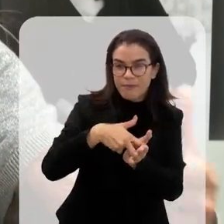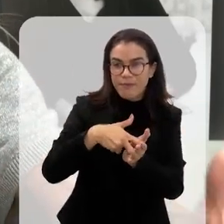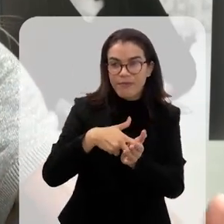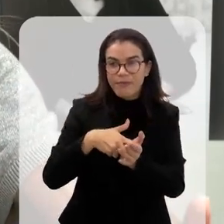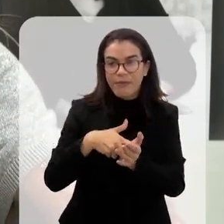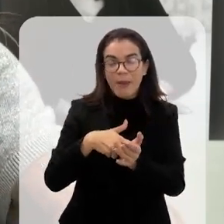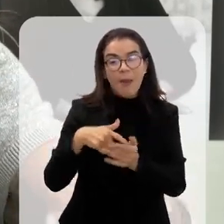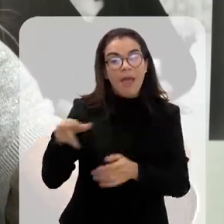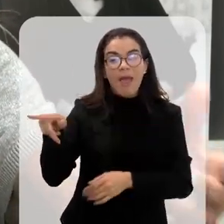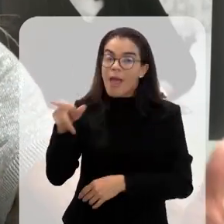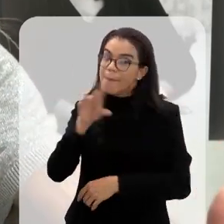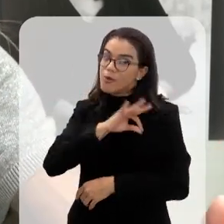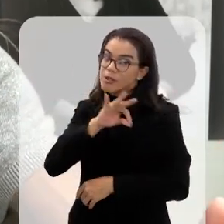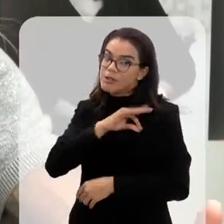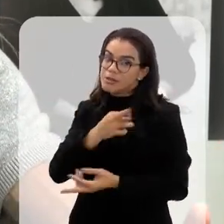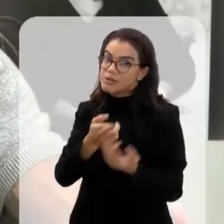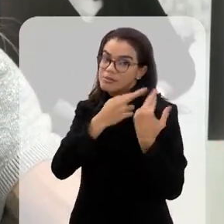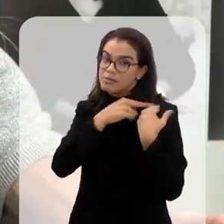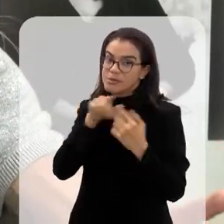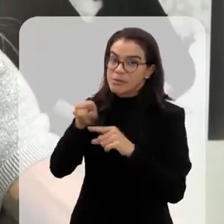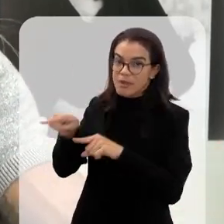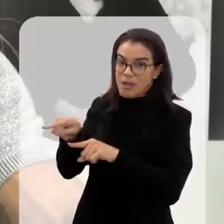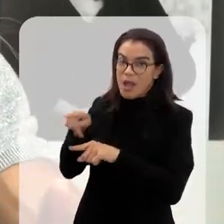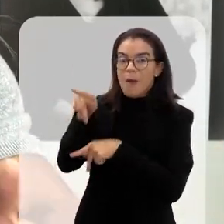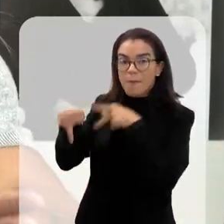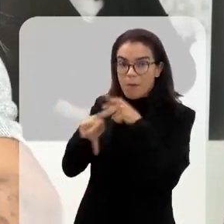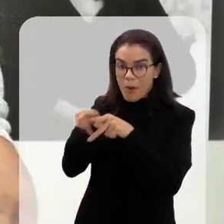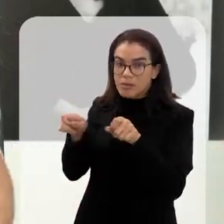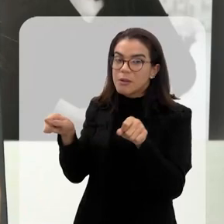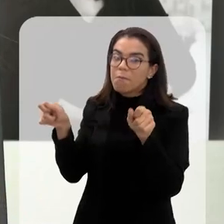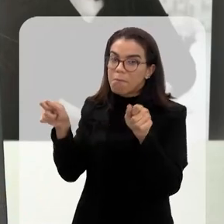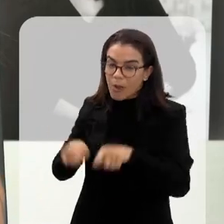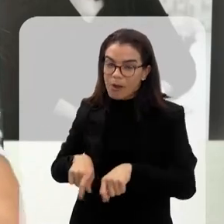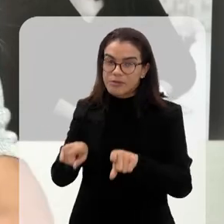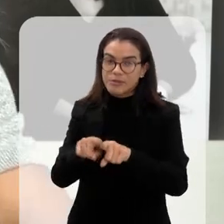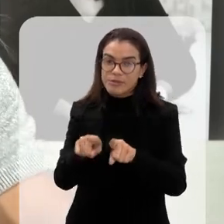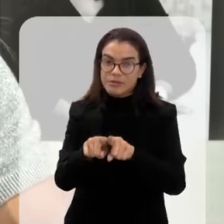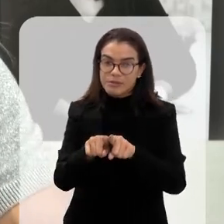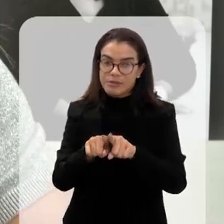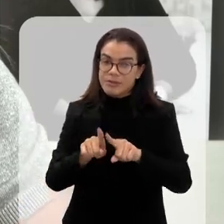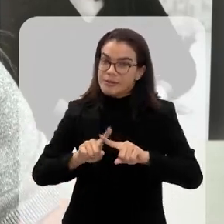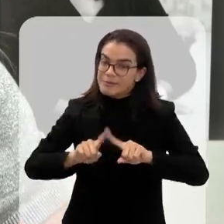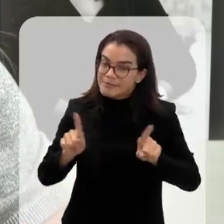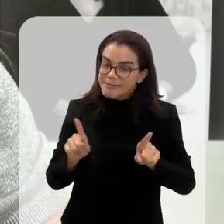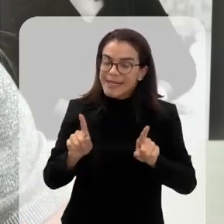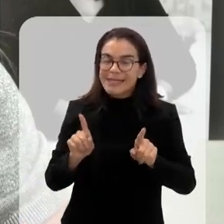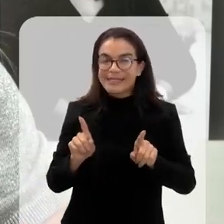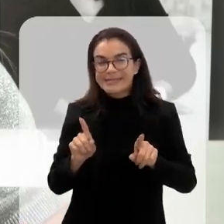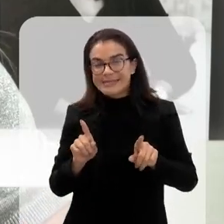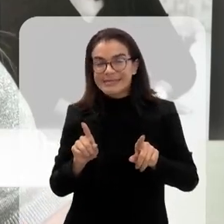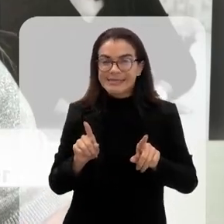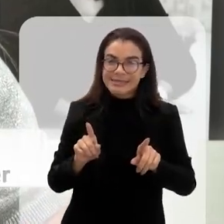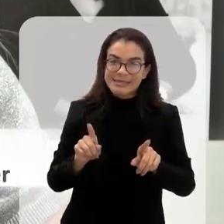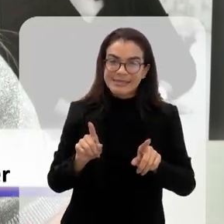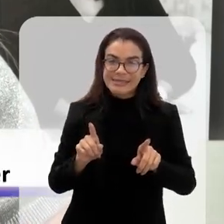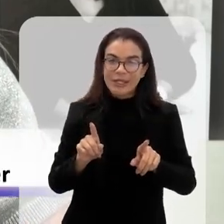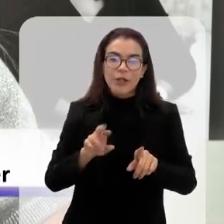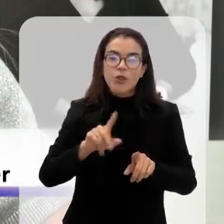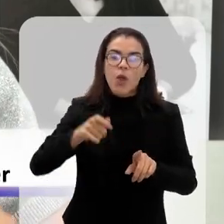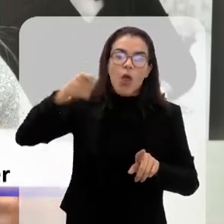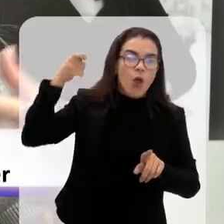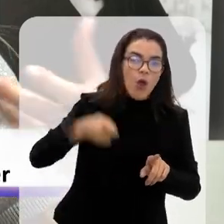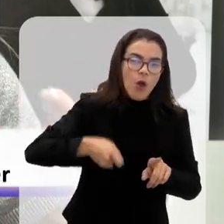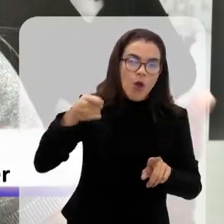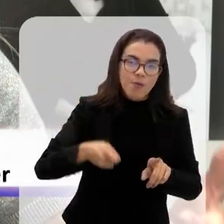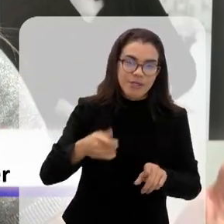a autoridade e agentes devem agir nesse momento e a população pode agir. Então, não é